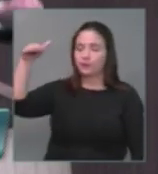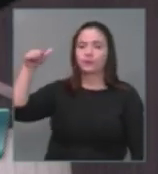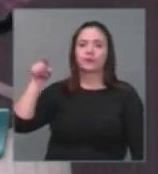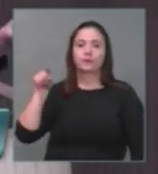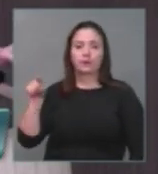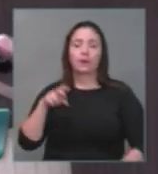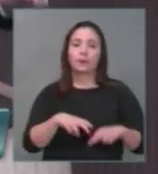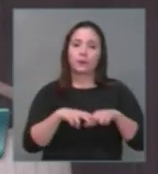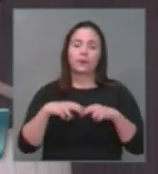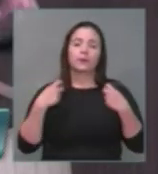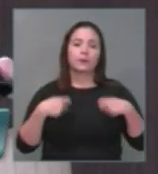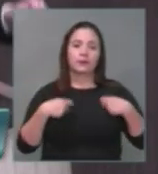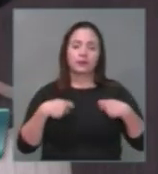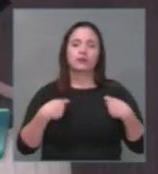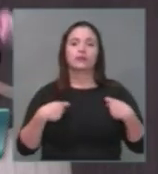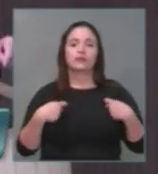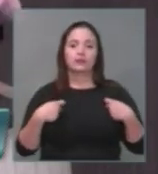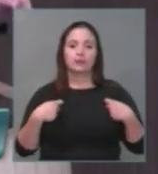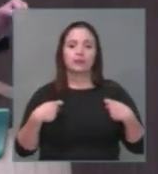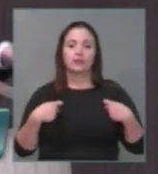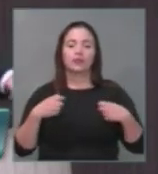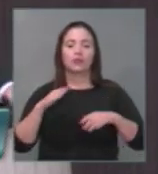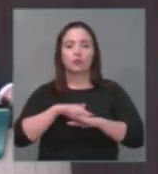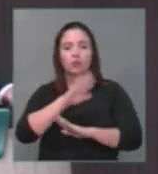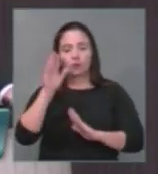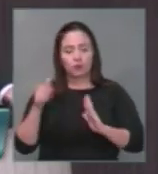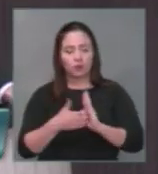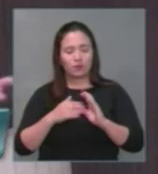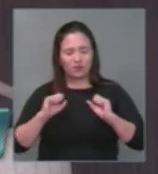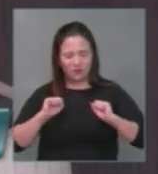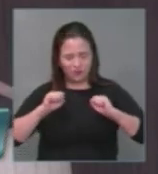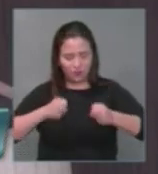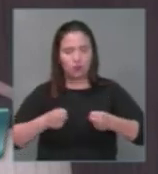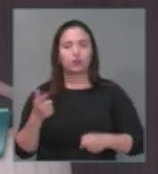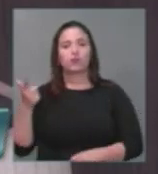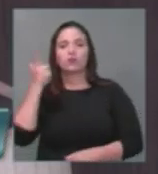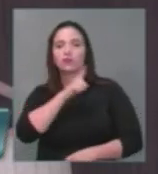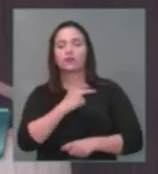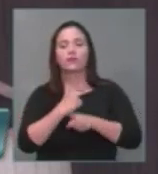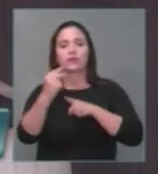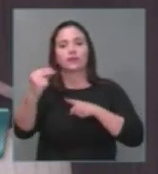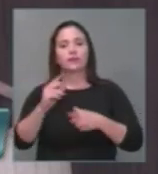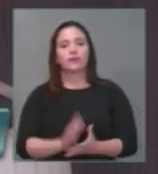Daí a necessidade de conjugarmos todos os esforços para a superação da pobreza e da extrema pobreza.